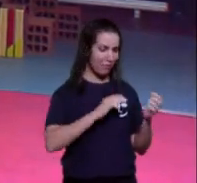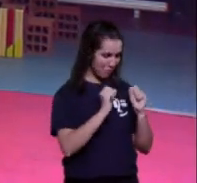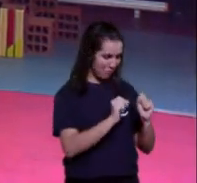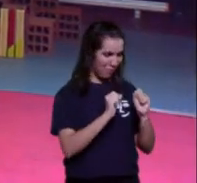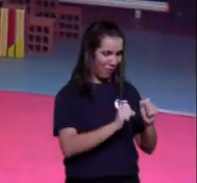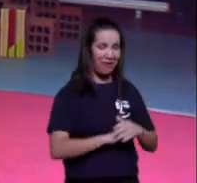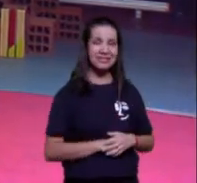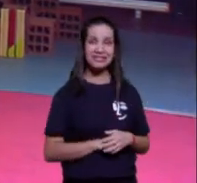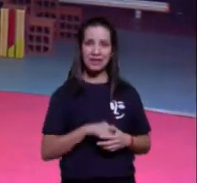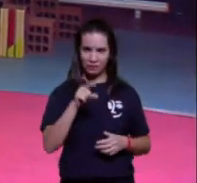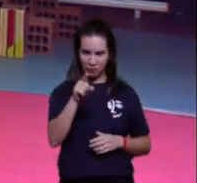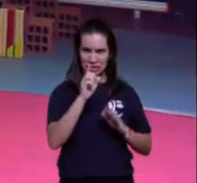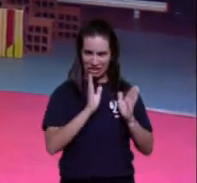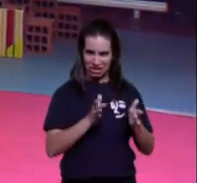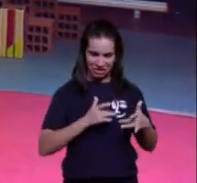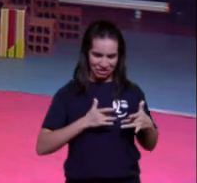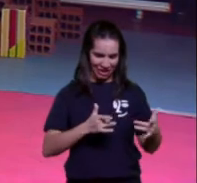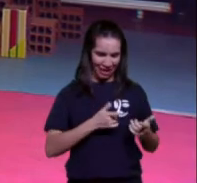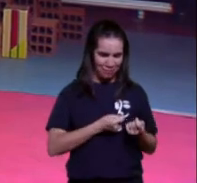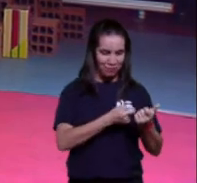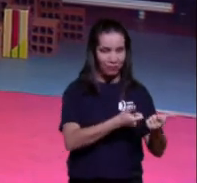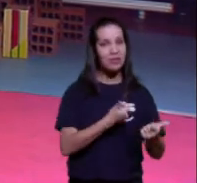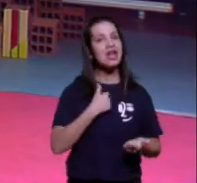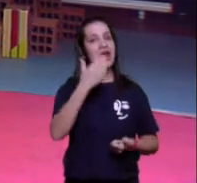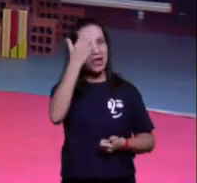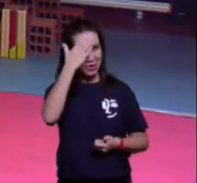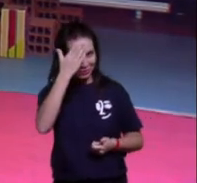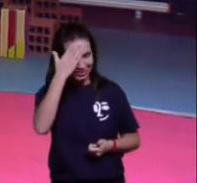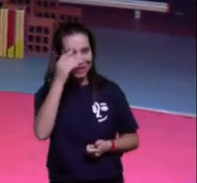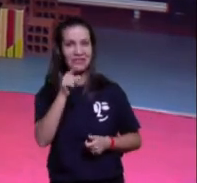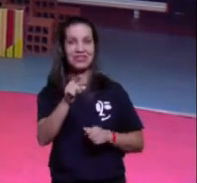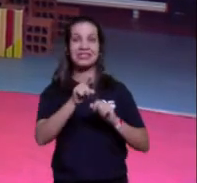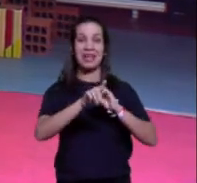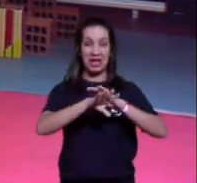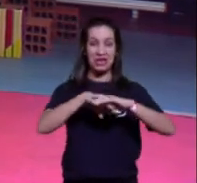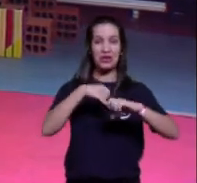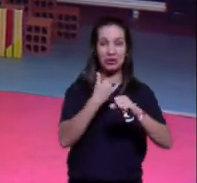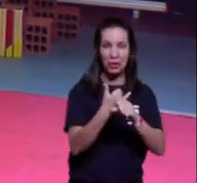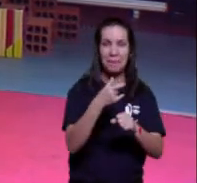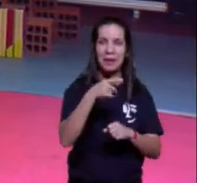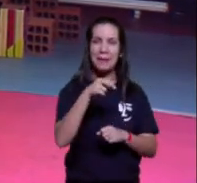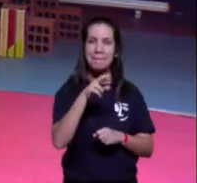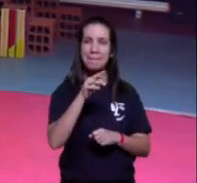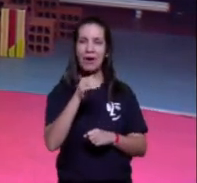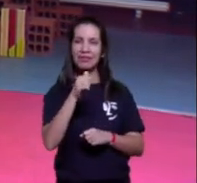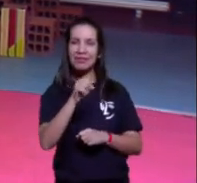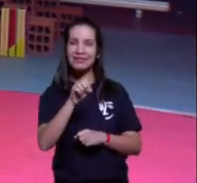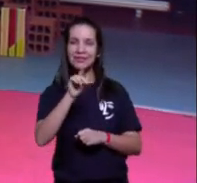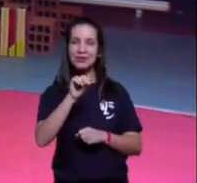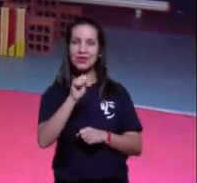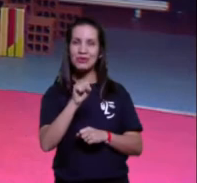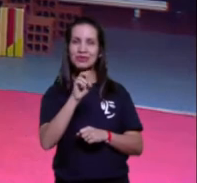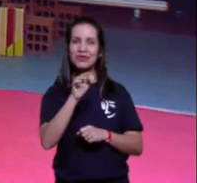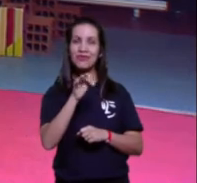pô. E você já fez sua doação hoje? Porque eu tô sabendo que Porta dos Fundos tá milionário. Eu quero você doando muito.